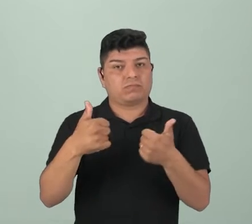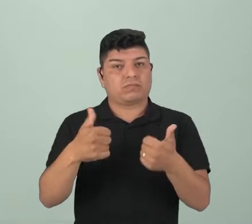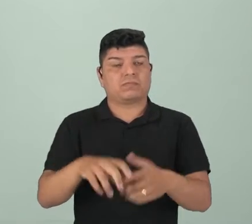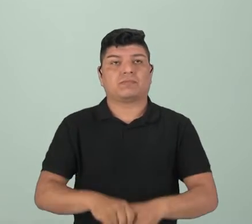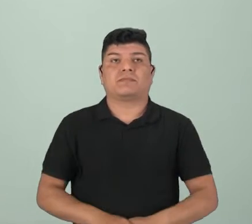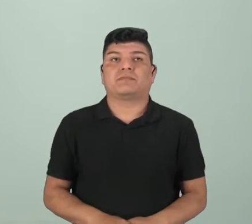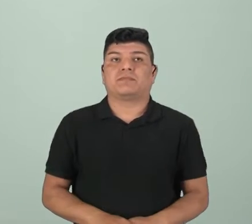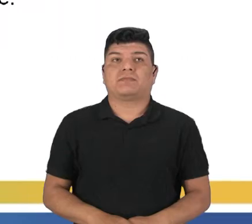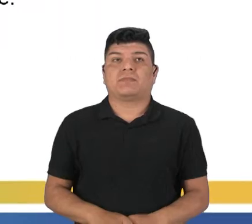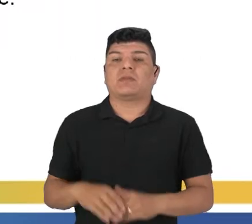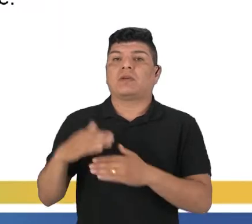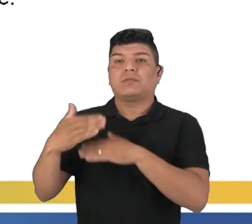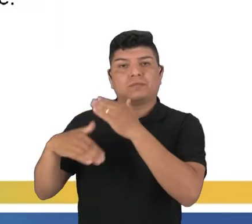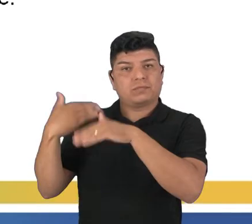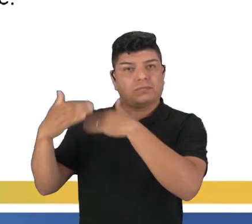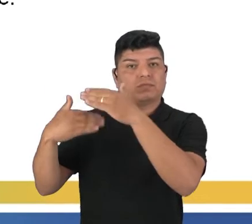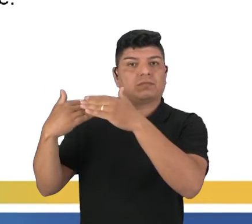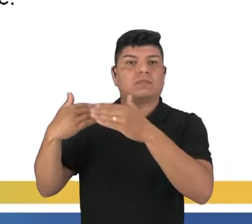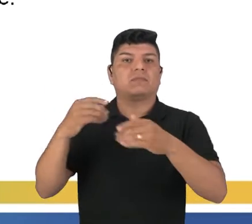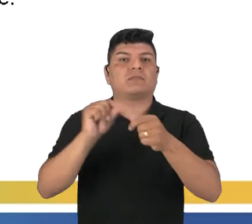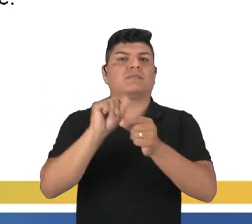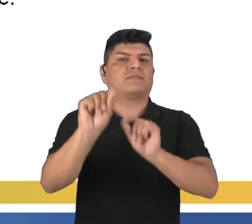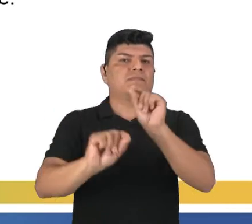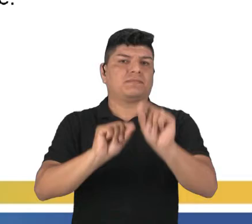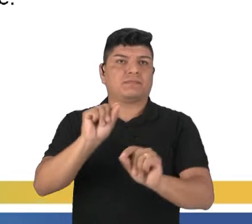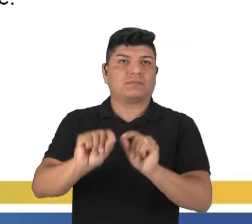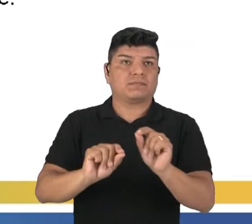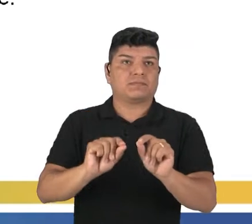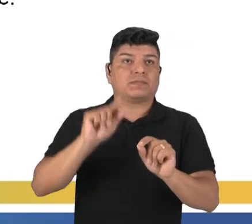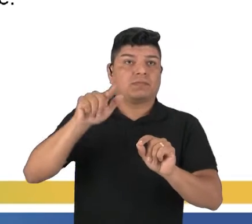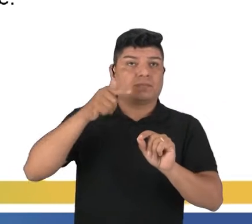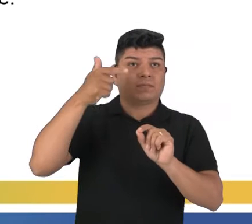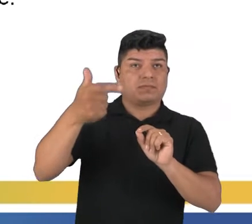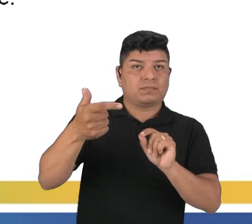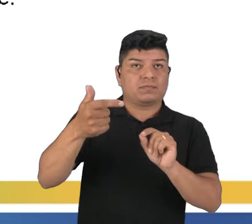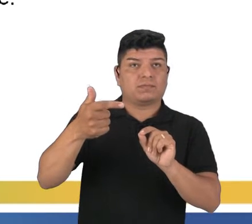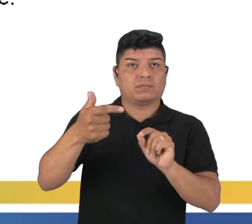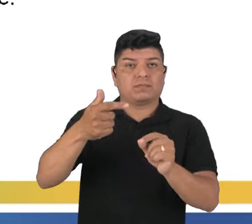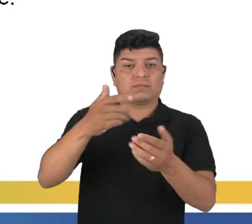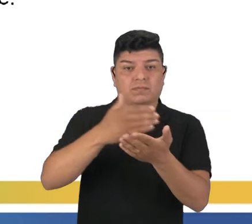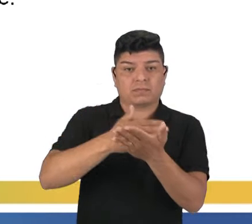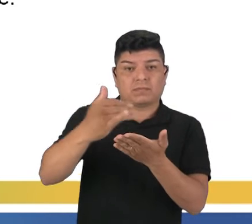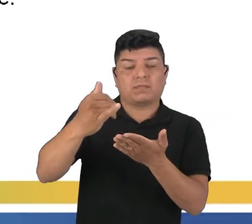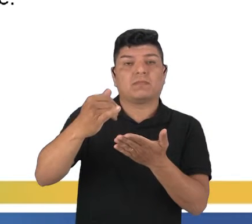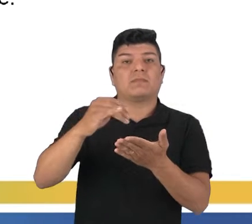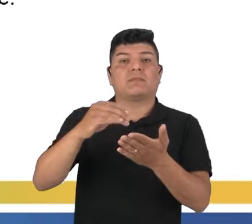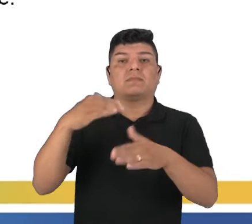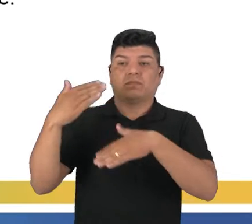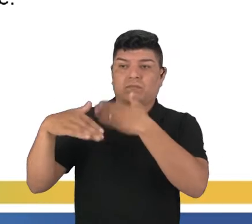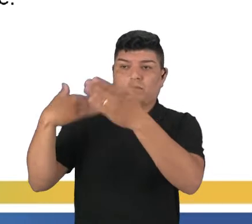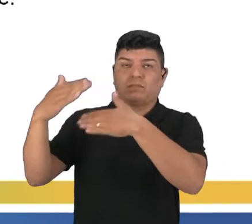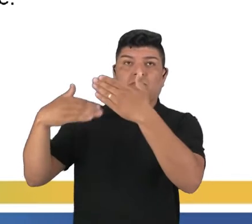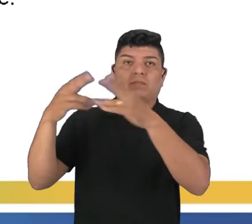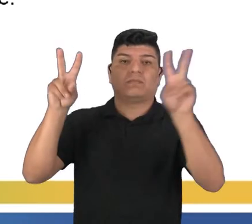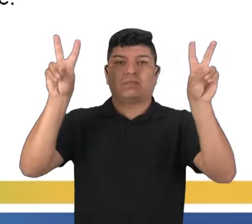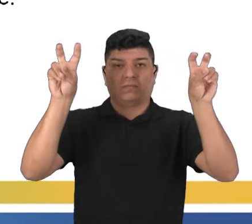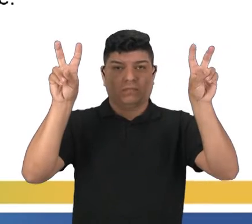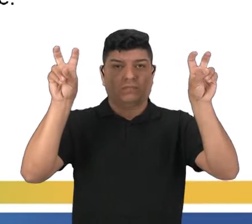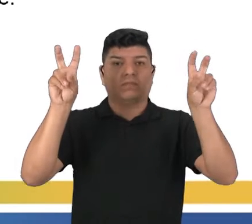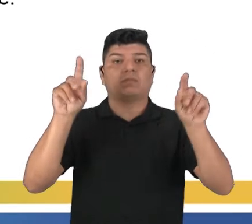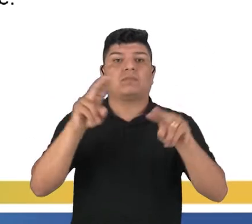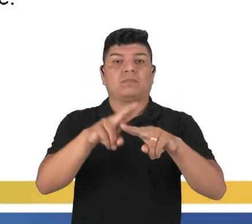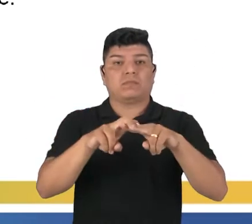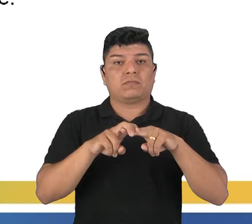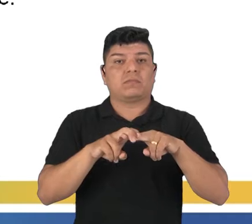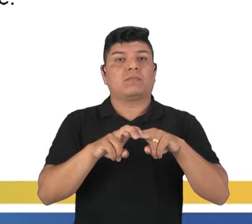certo? No desenvolvimento, o que você vai fazer? Depois que você faz ali a introdução, você inicia o desenvolvimento do tema,